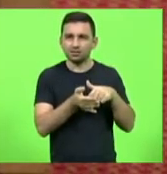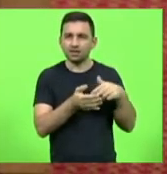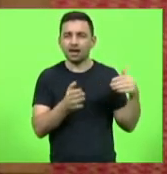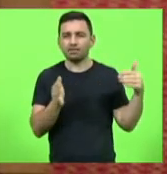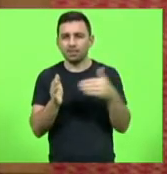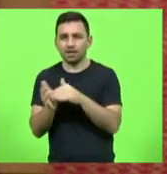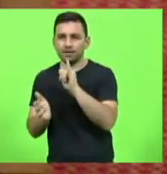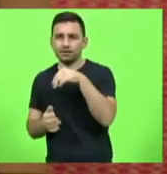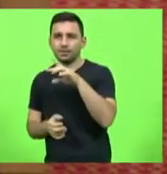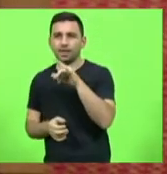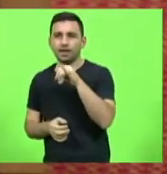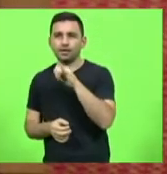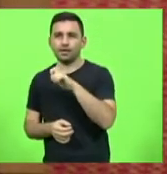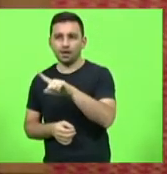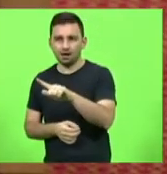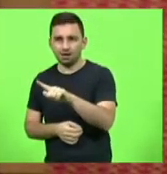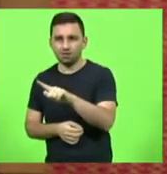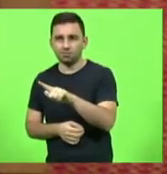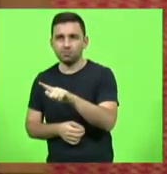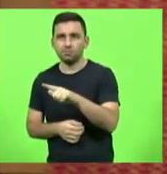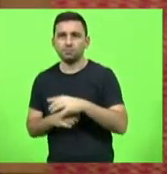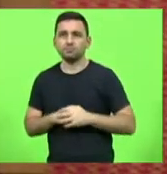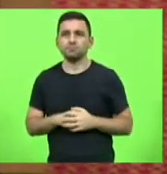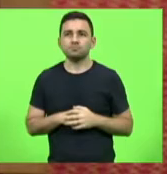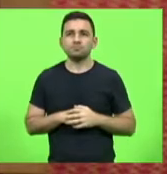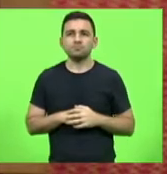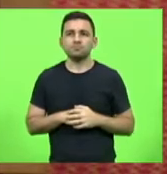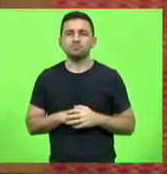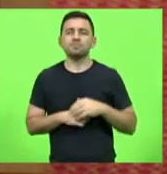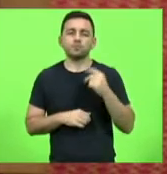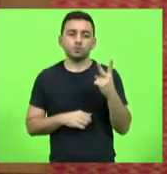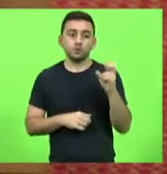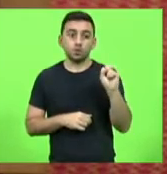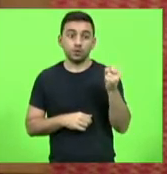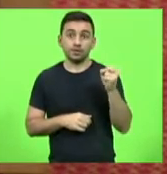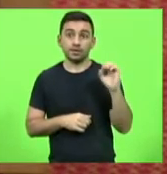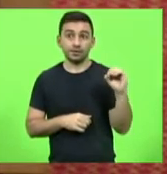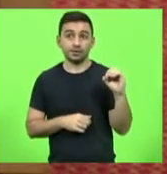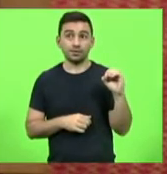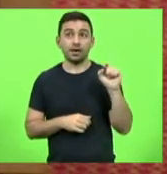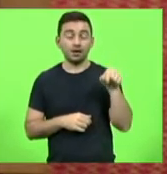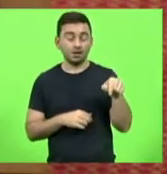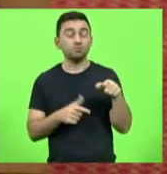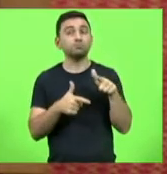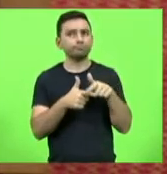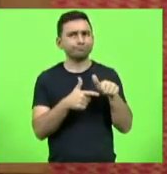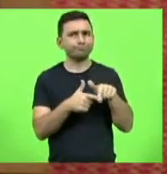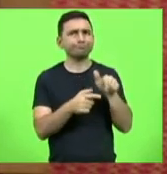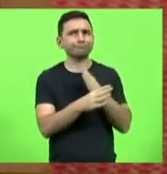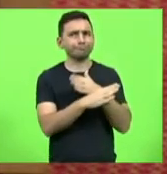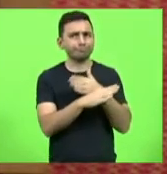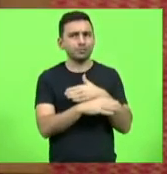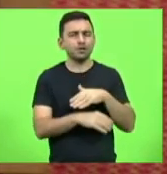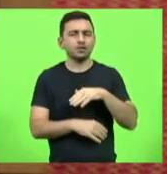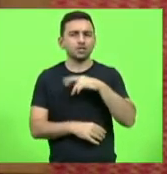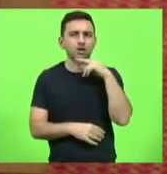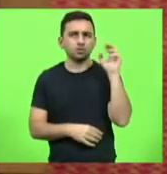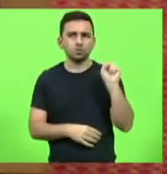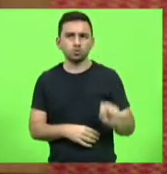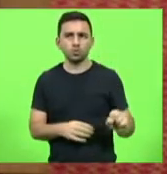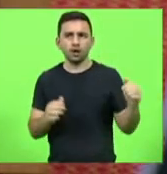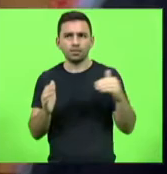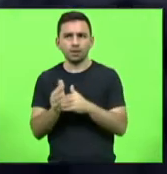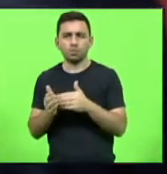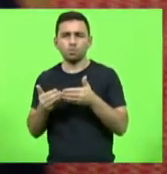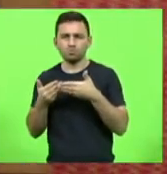Indaial, de ver a 280, que também é um caos ali de Jaraguá do Sul até o Porto de